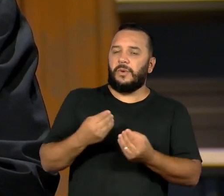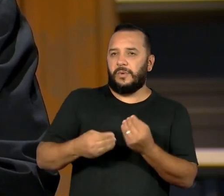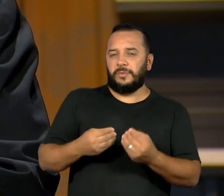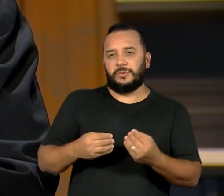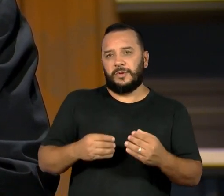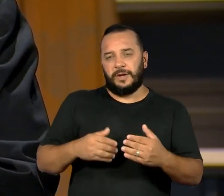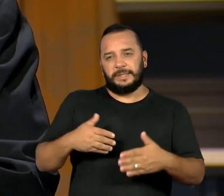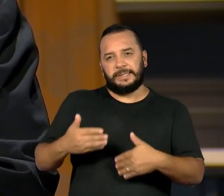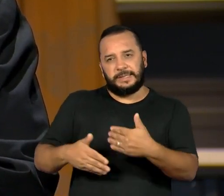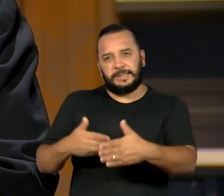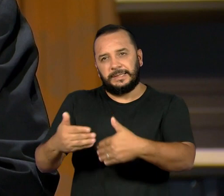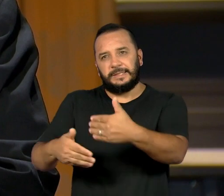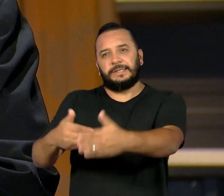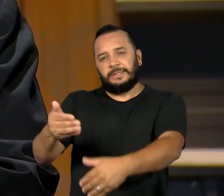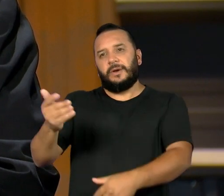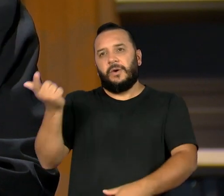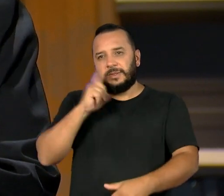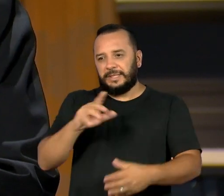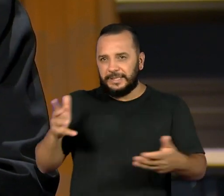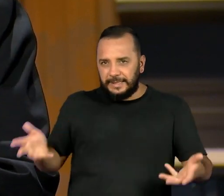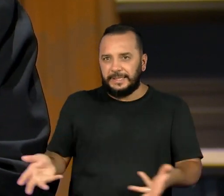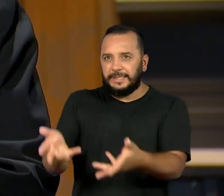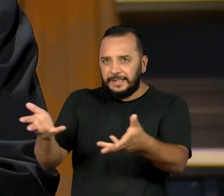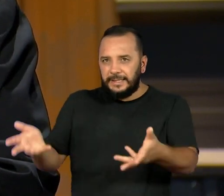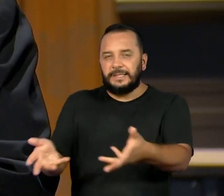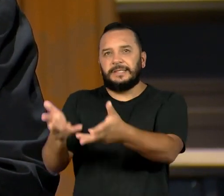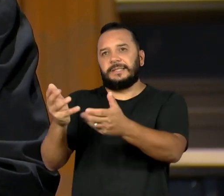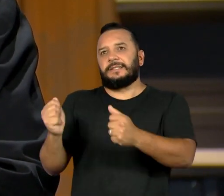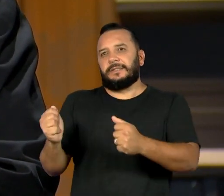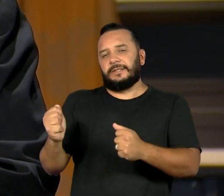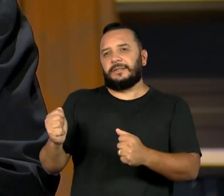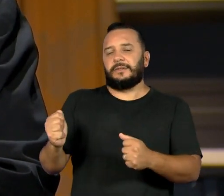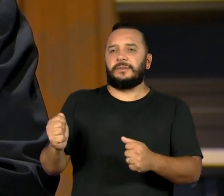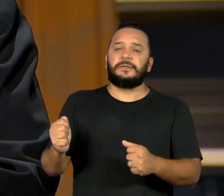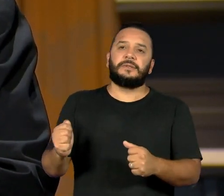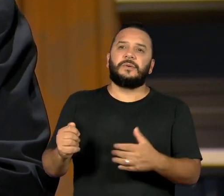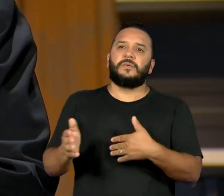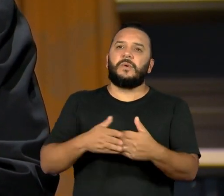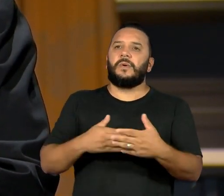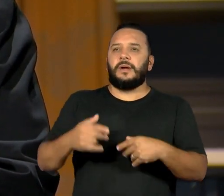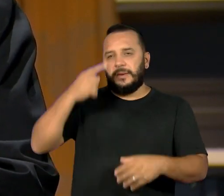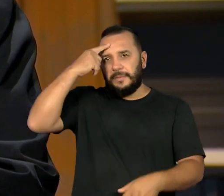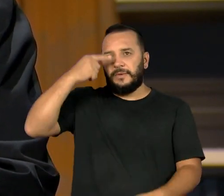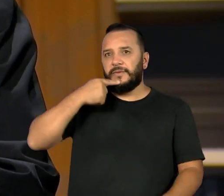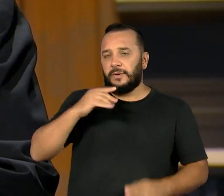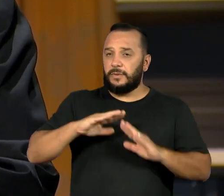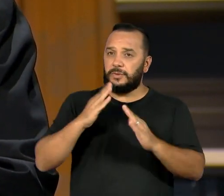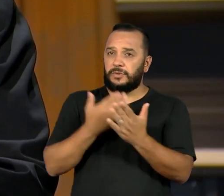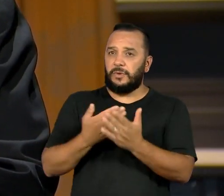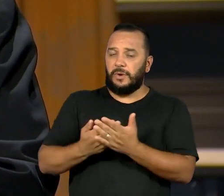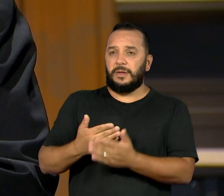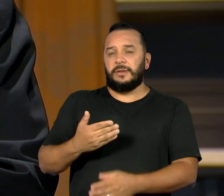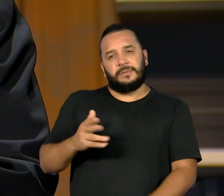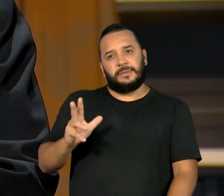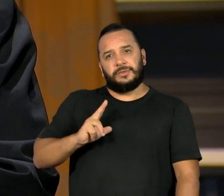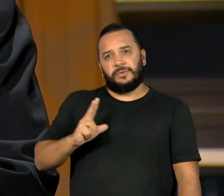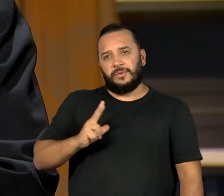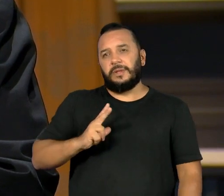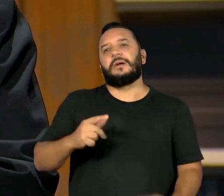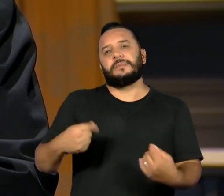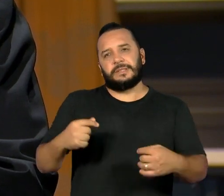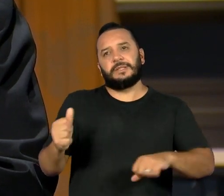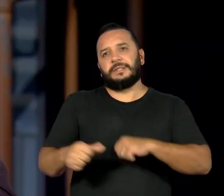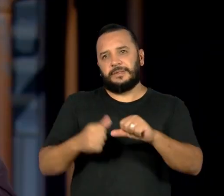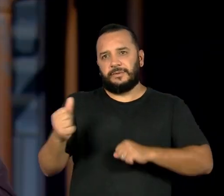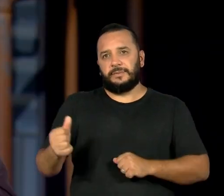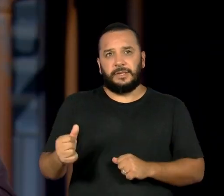gente dá energia. Mas isso precisa ser pensado em, seja qual for o perfil, né? A escola particular precisa estar se transformando. E